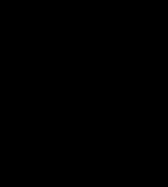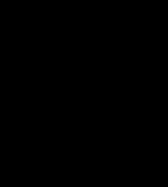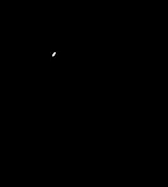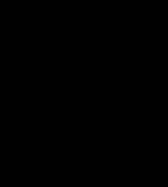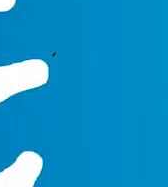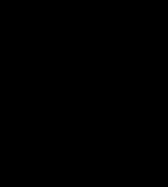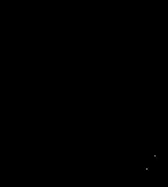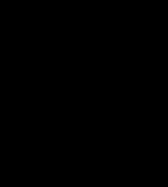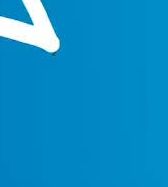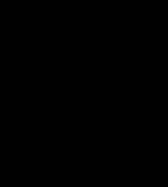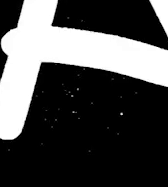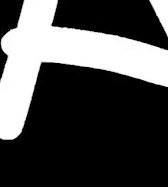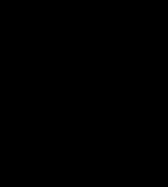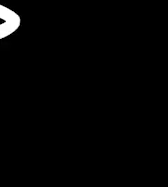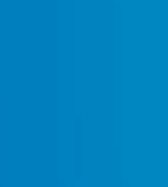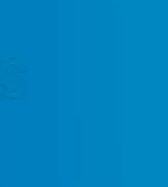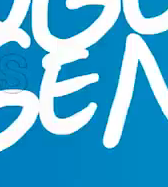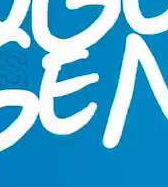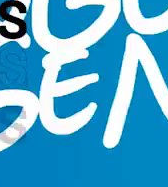o